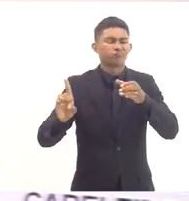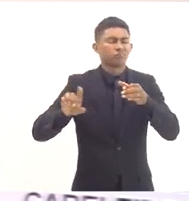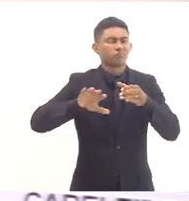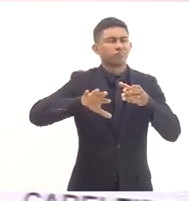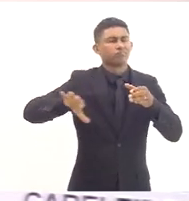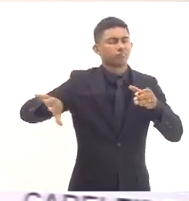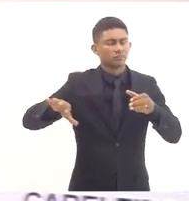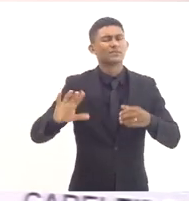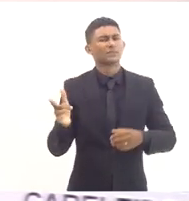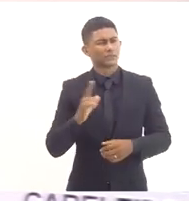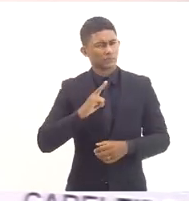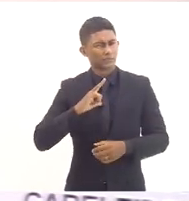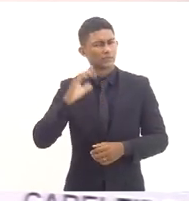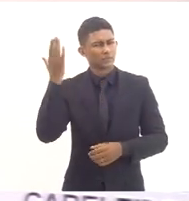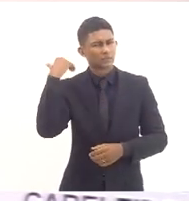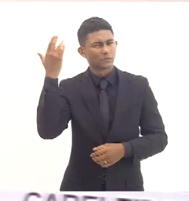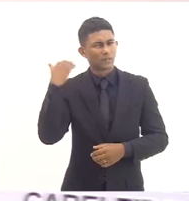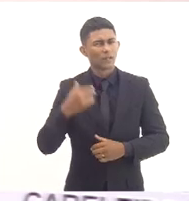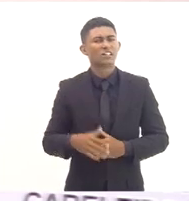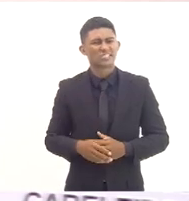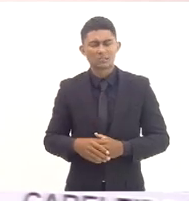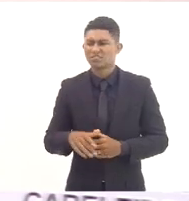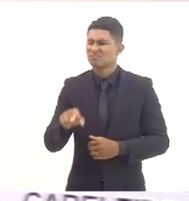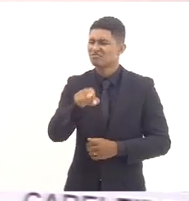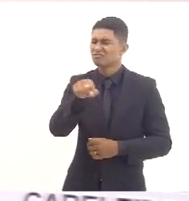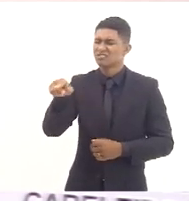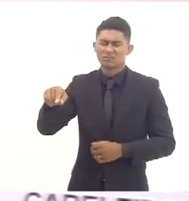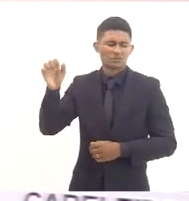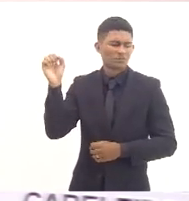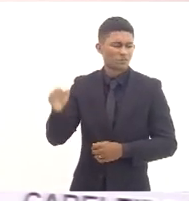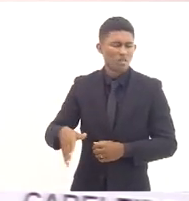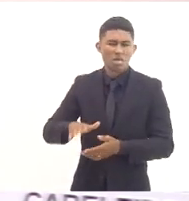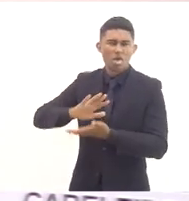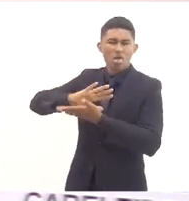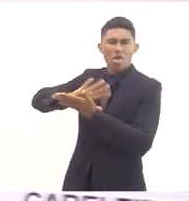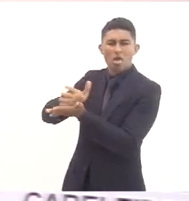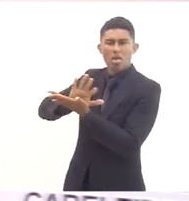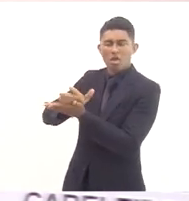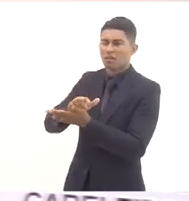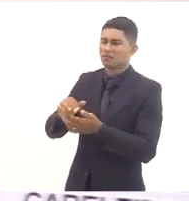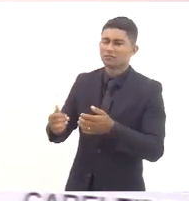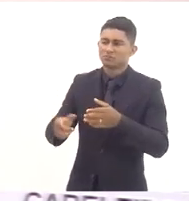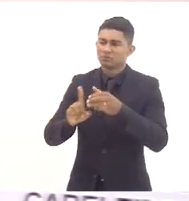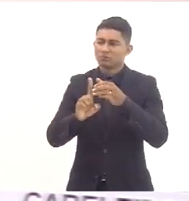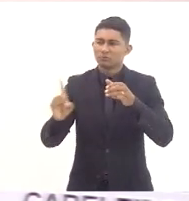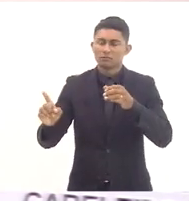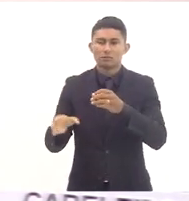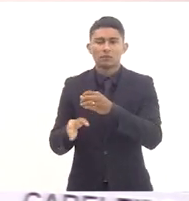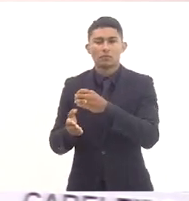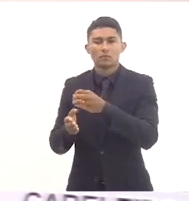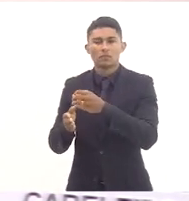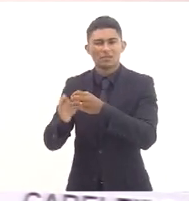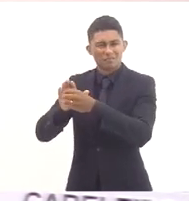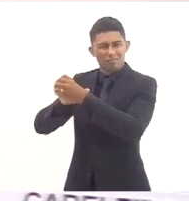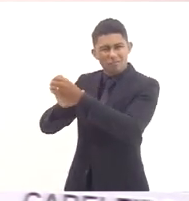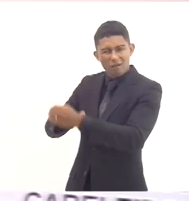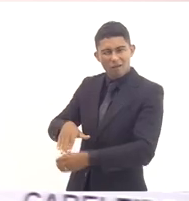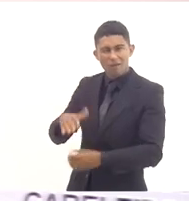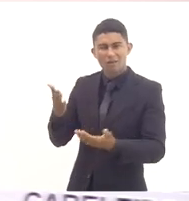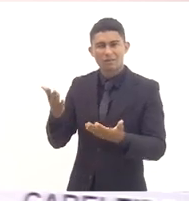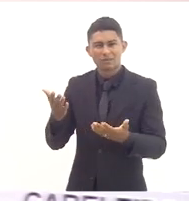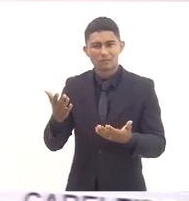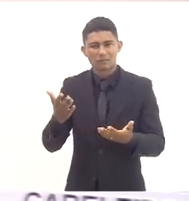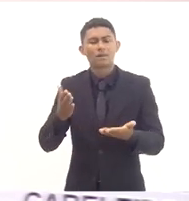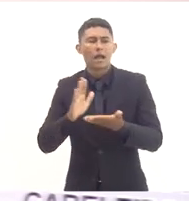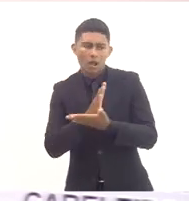e marginalizada vilipendiada humilhada muita coisa mudou muita coisa